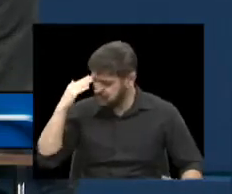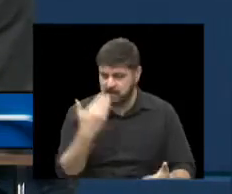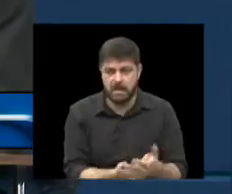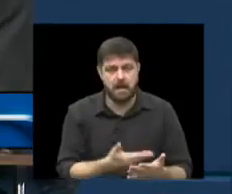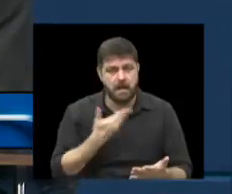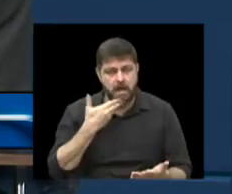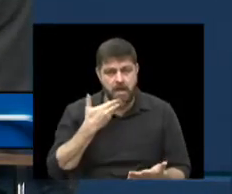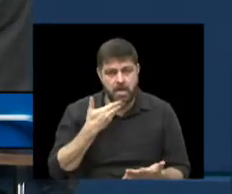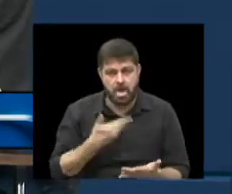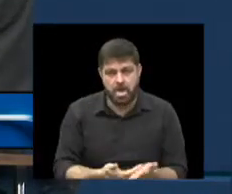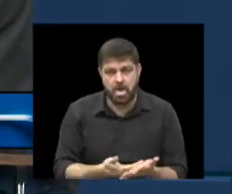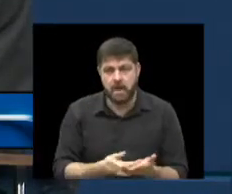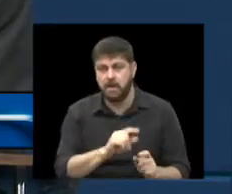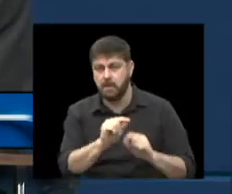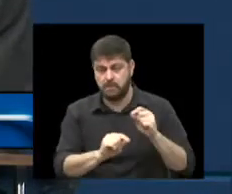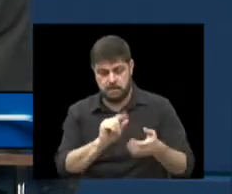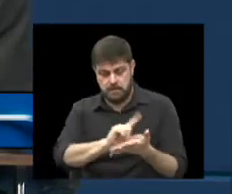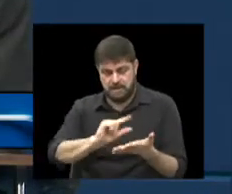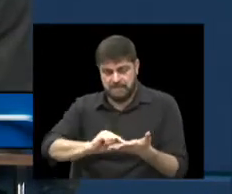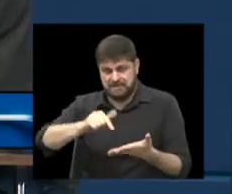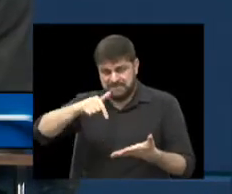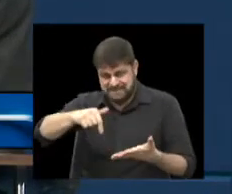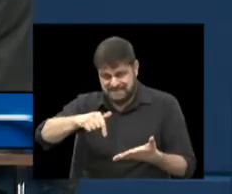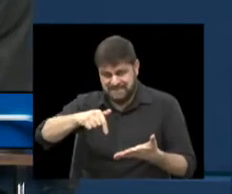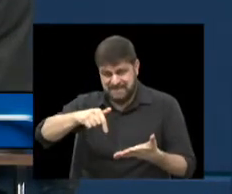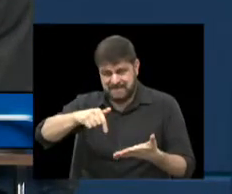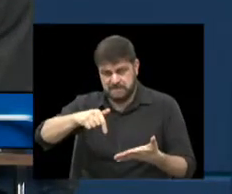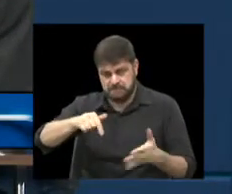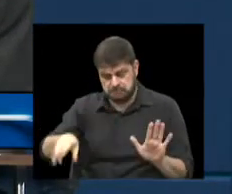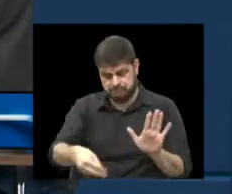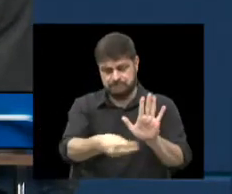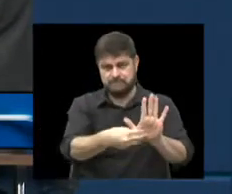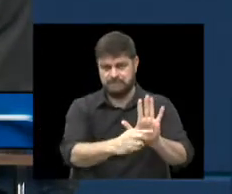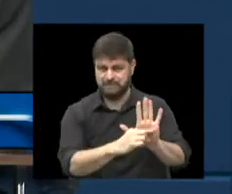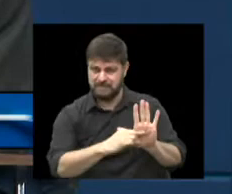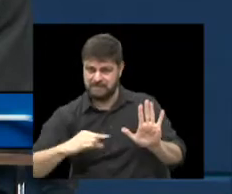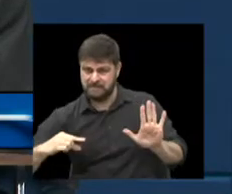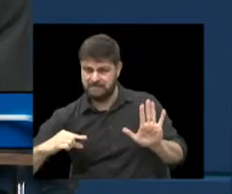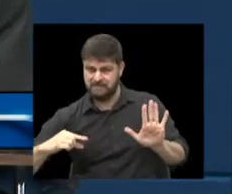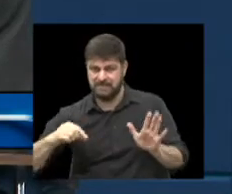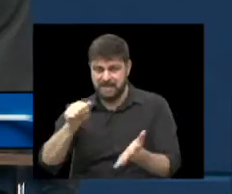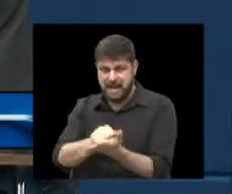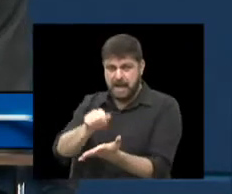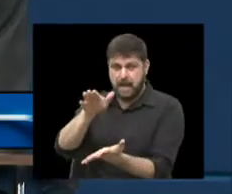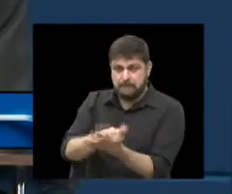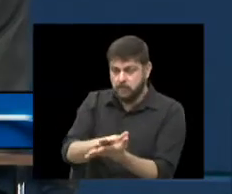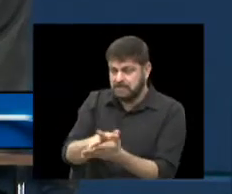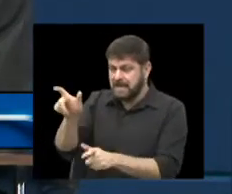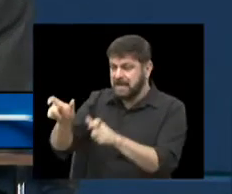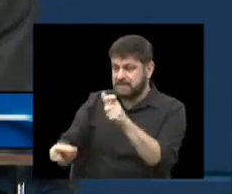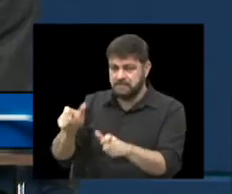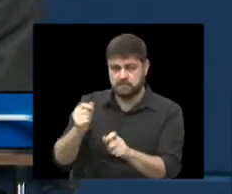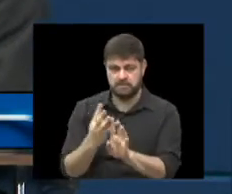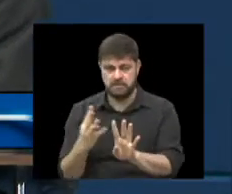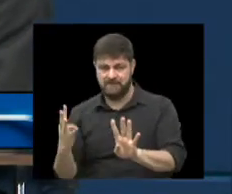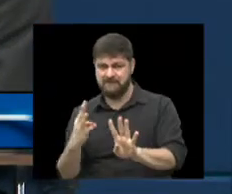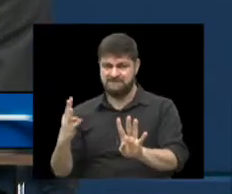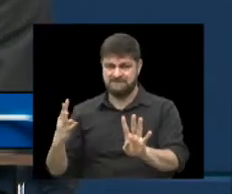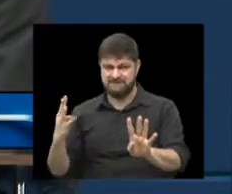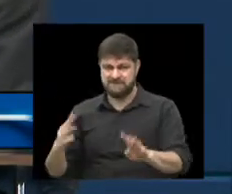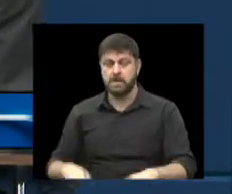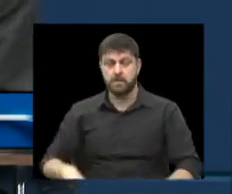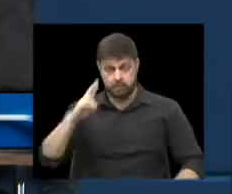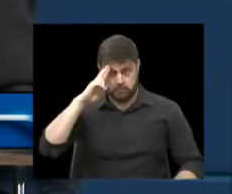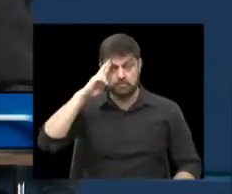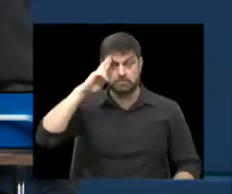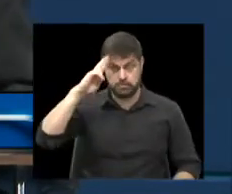inacreditável. É a inovação do artigo 7º, que prevê multa solidária para o dono